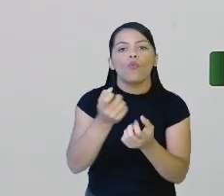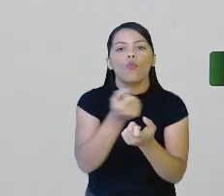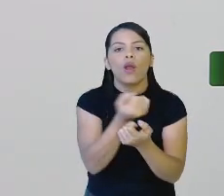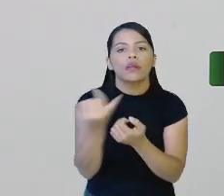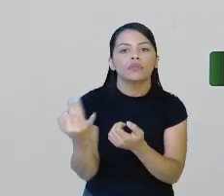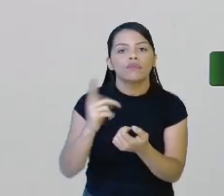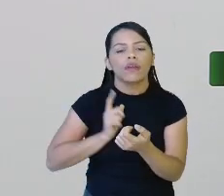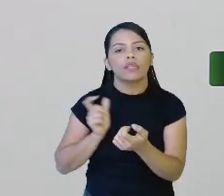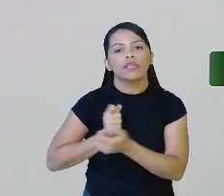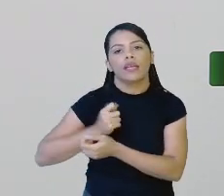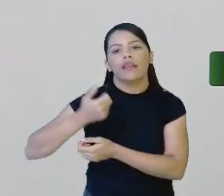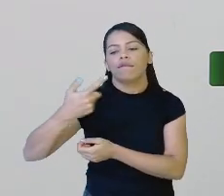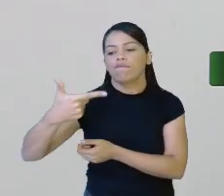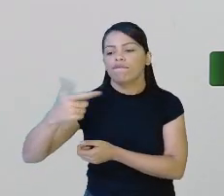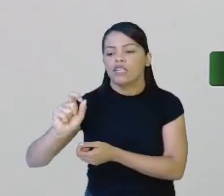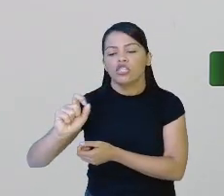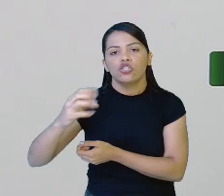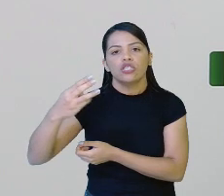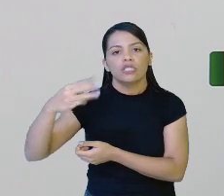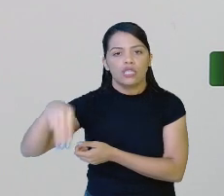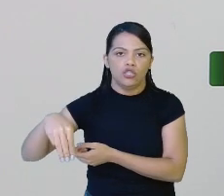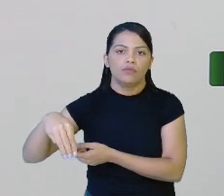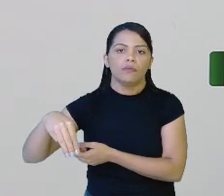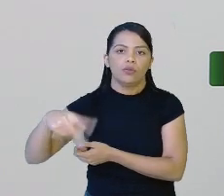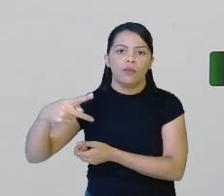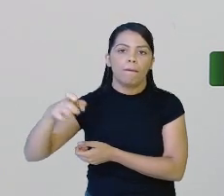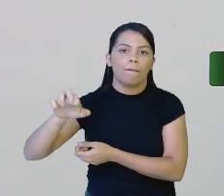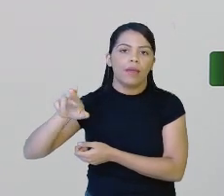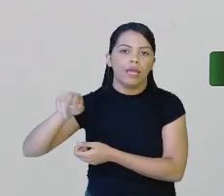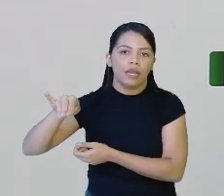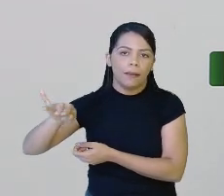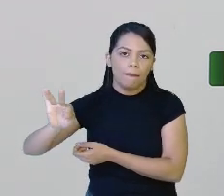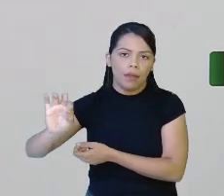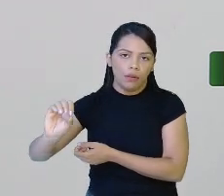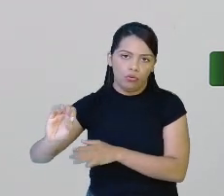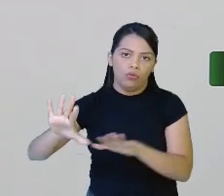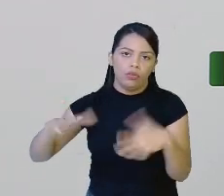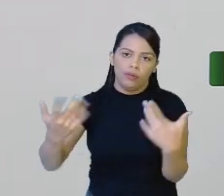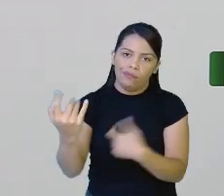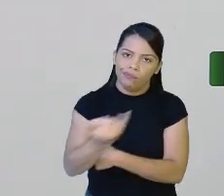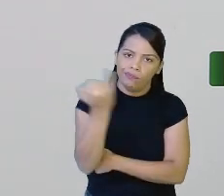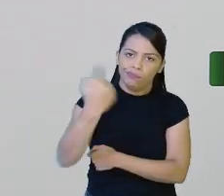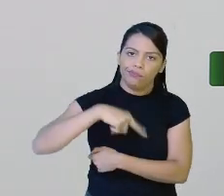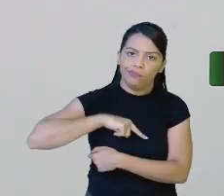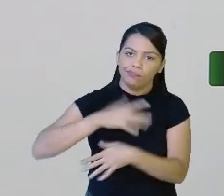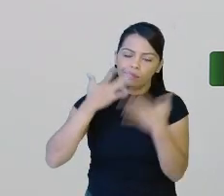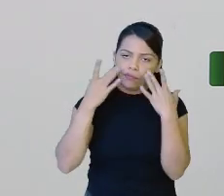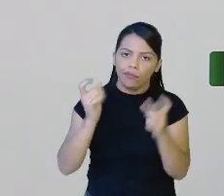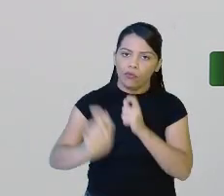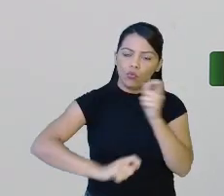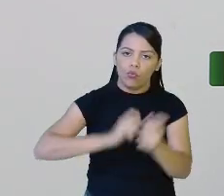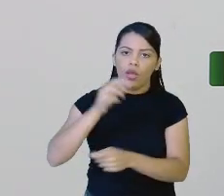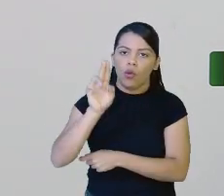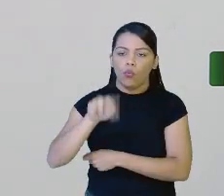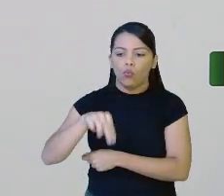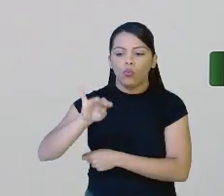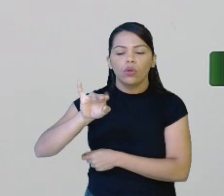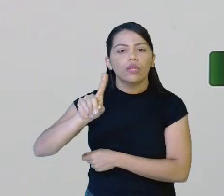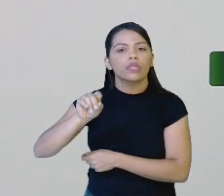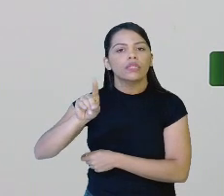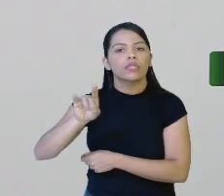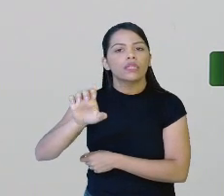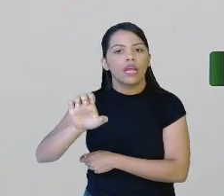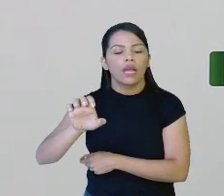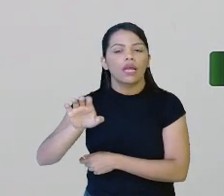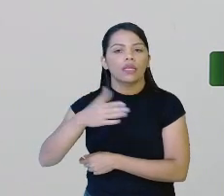o perímetro de 20 centímetros. É importante também a gente ficar atento à unidade de medida.